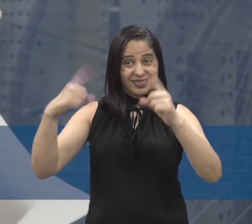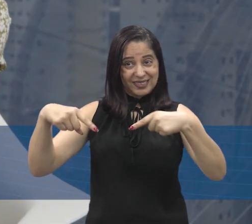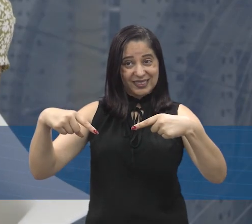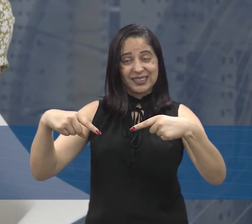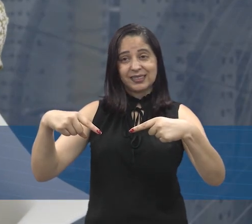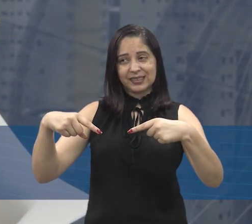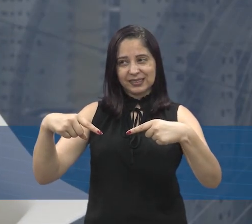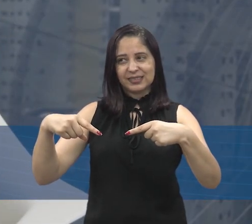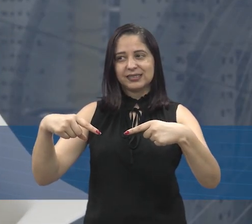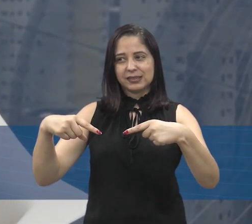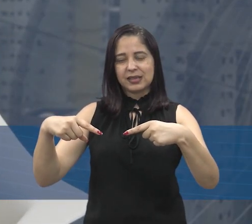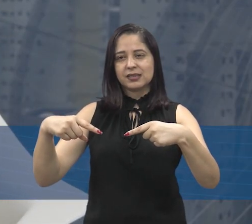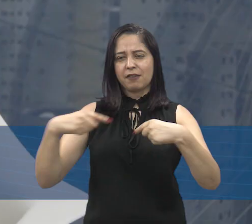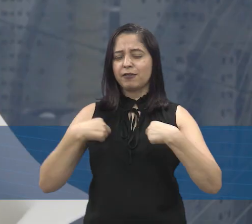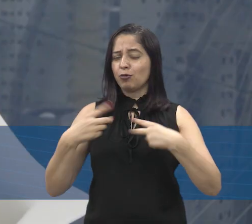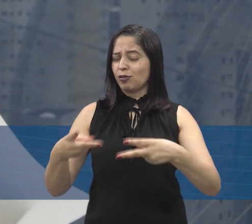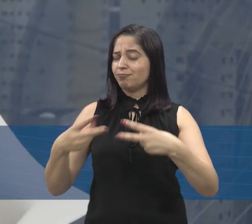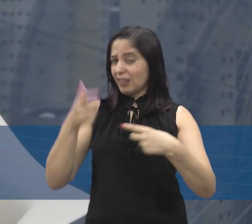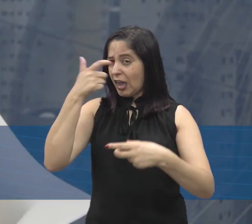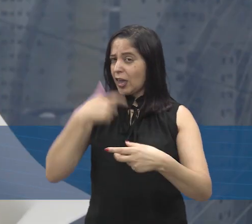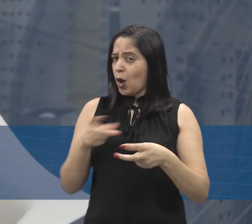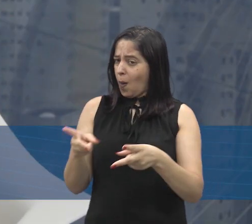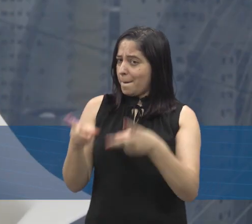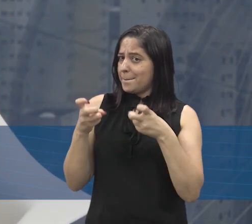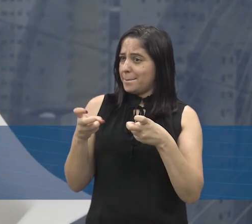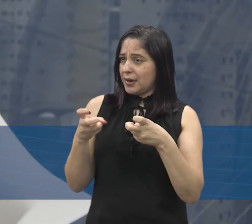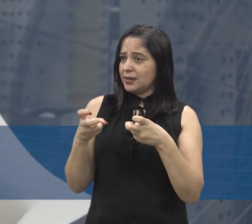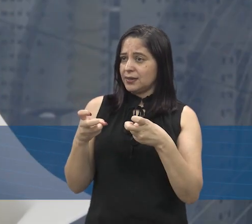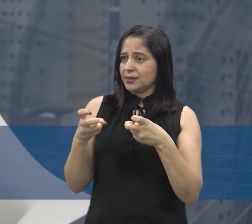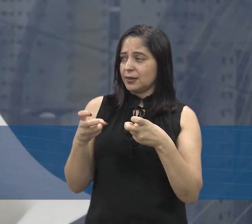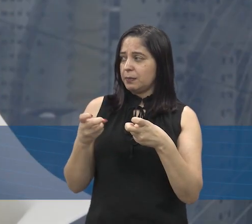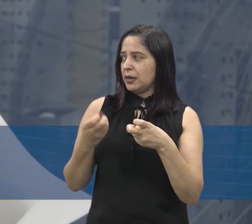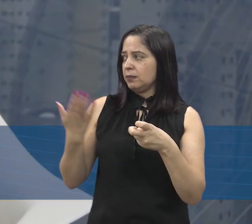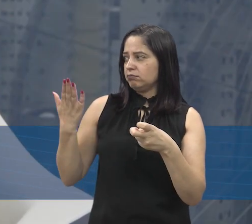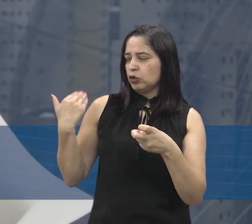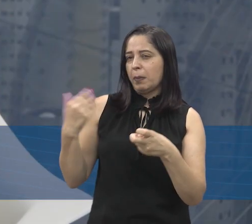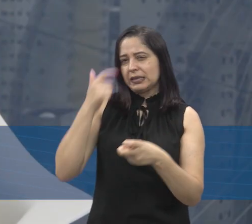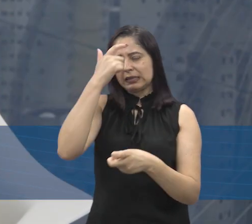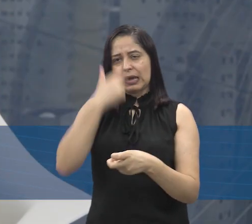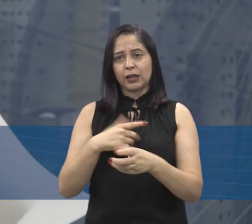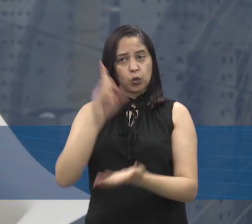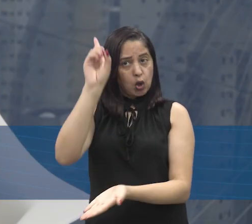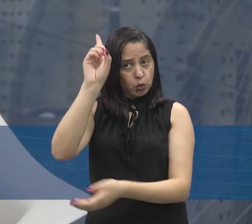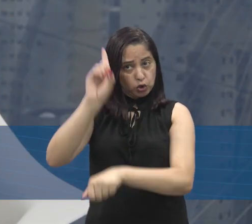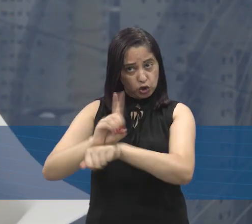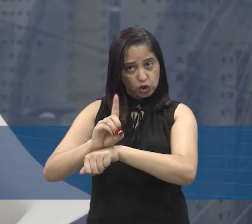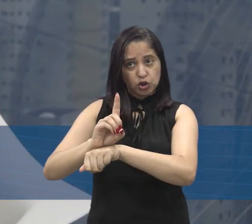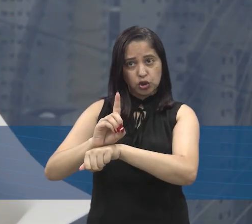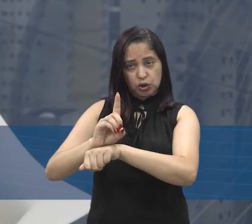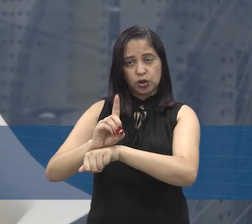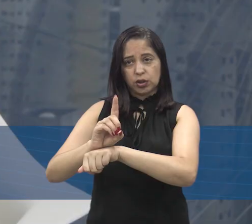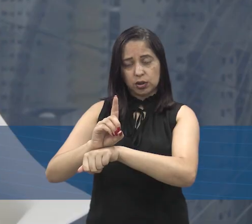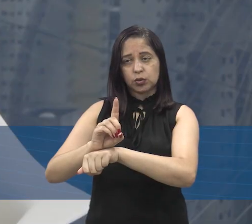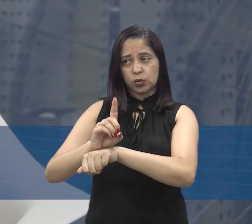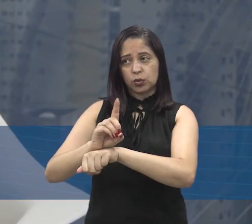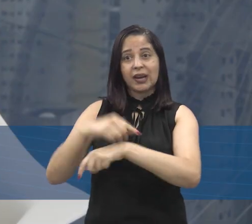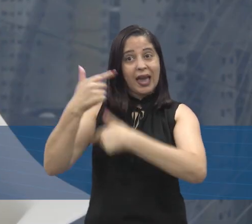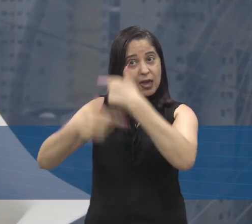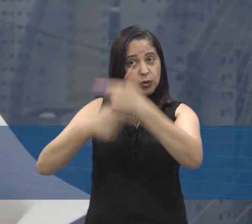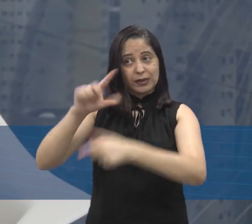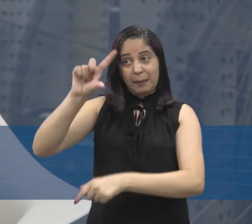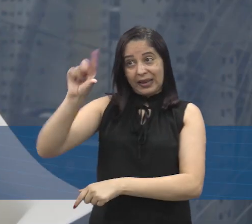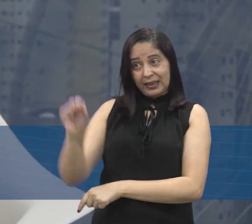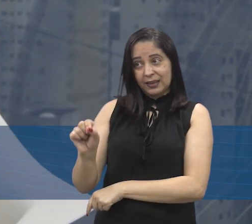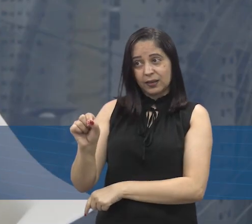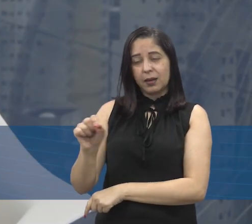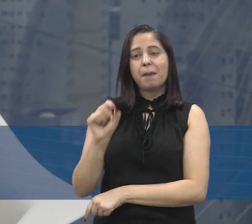dos maiores desafios que eu encontrei quando fui diretora de Cultura e Patrimônio aqui em São José dos Campos, pela Fundação Cultural Cassiano